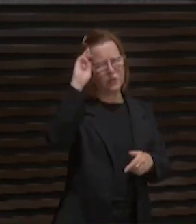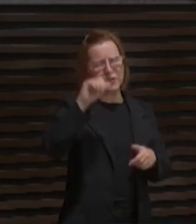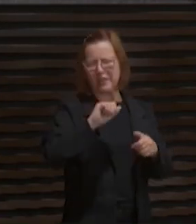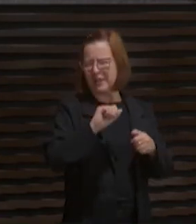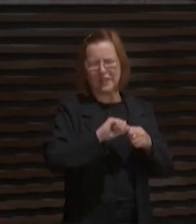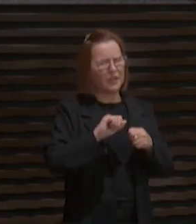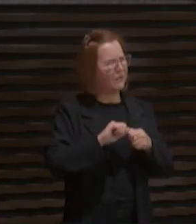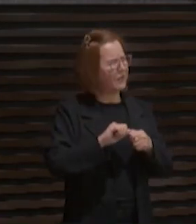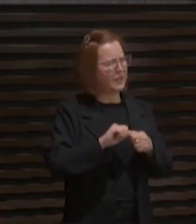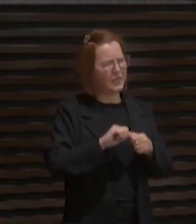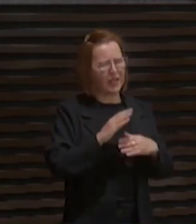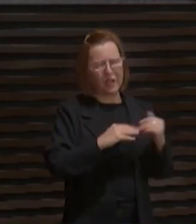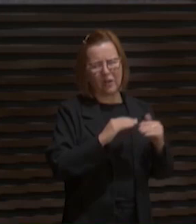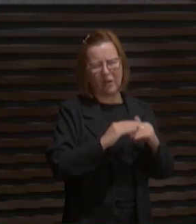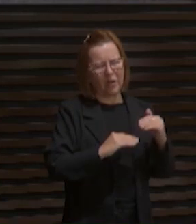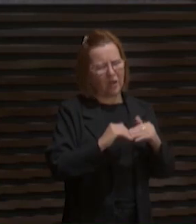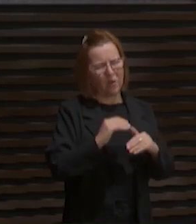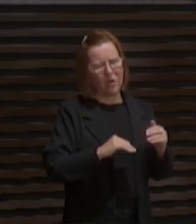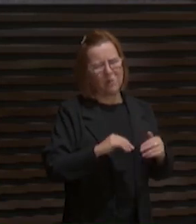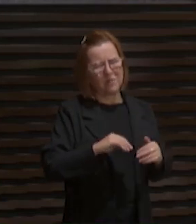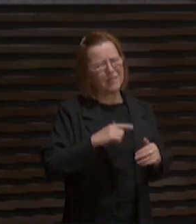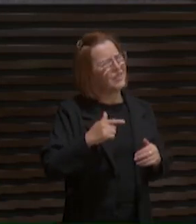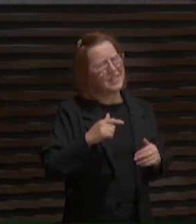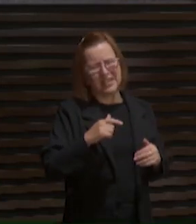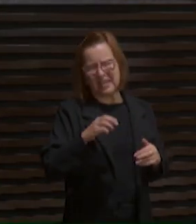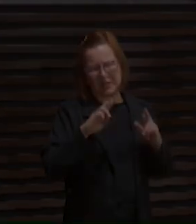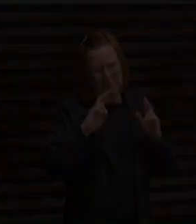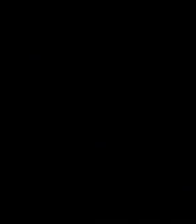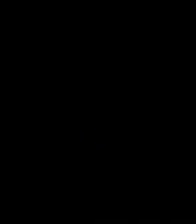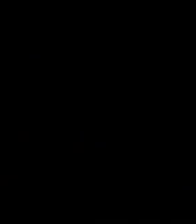não há esperança em nós. Em nome de Jesus. Amém.